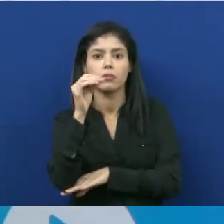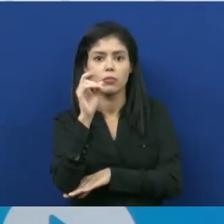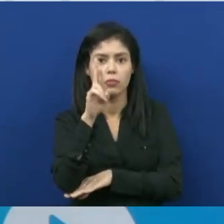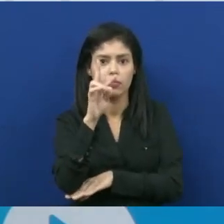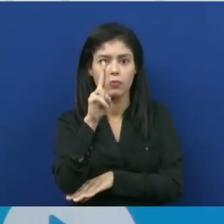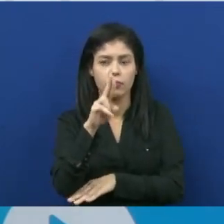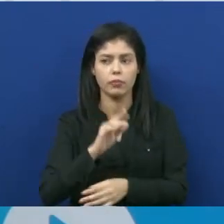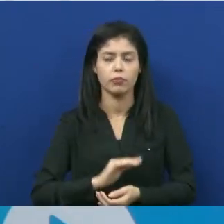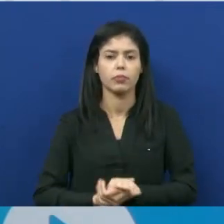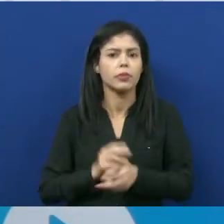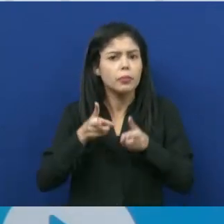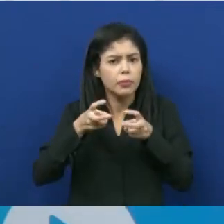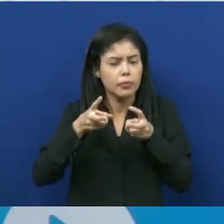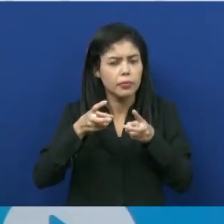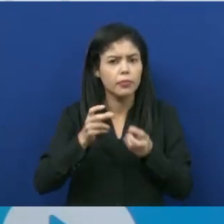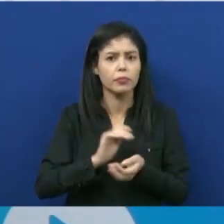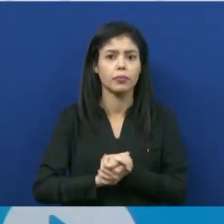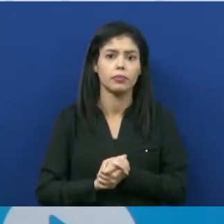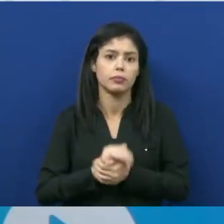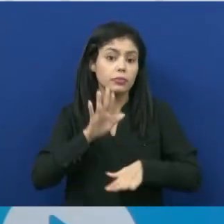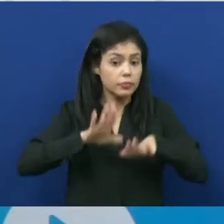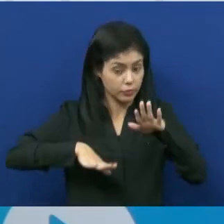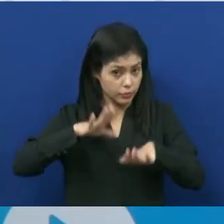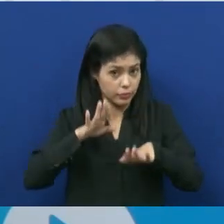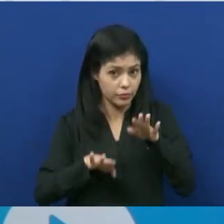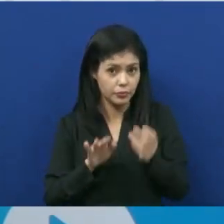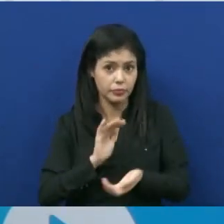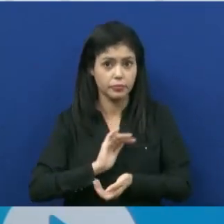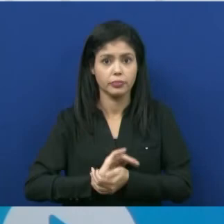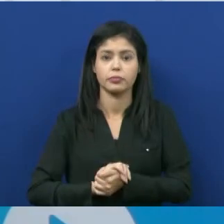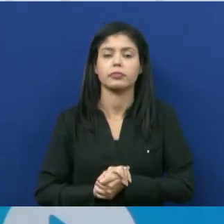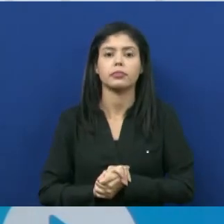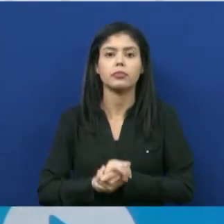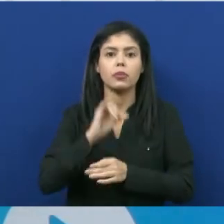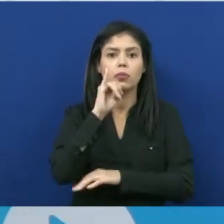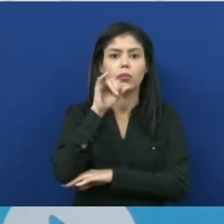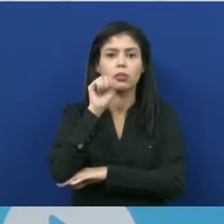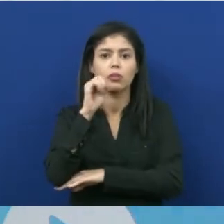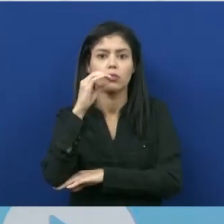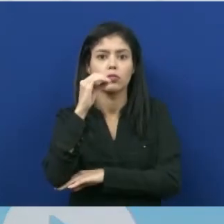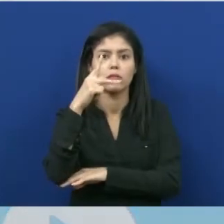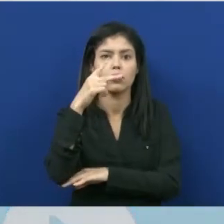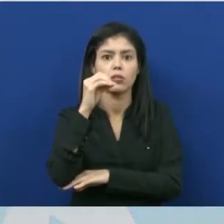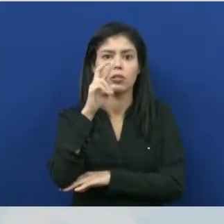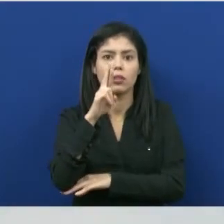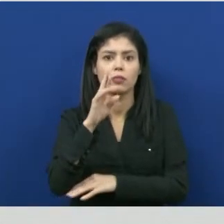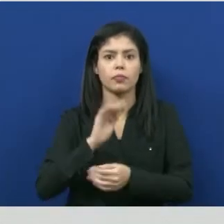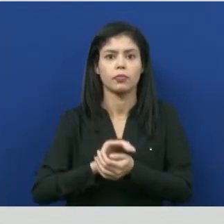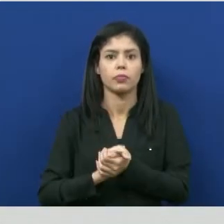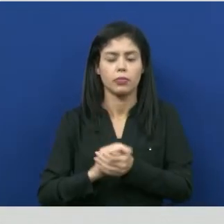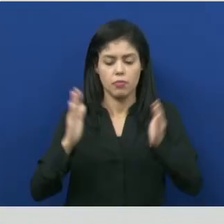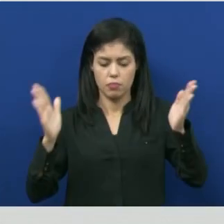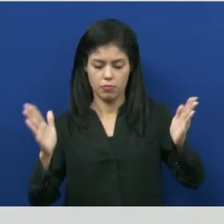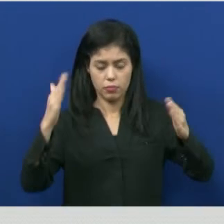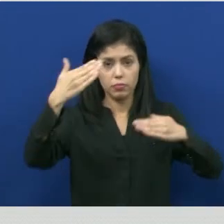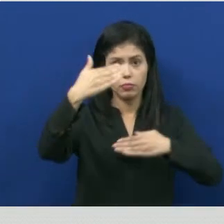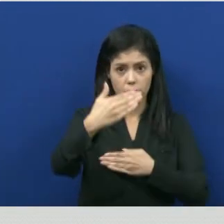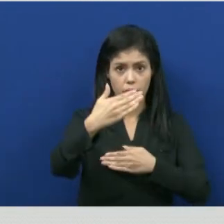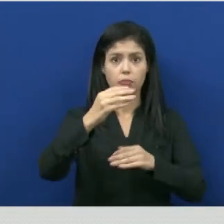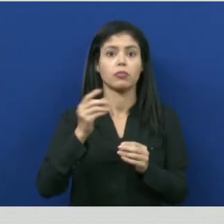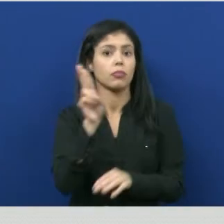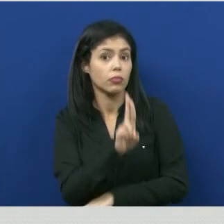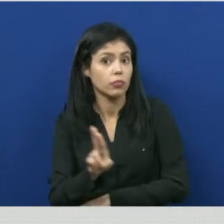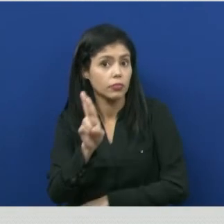podem perceber que geralmente o isopor, né, aqueles caixas de isopor, elas são